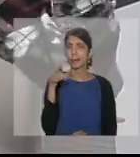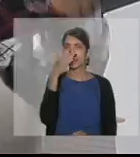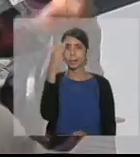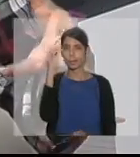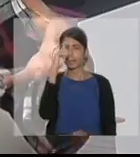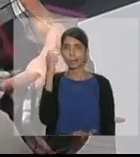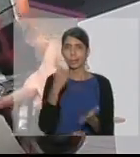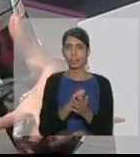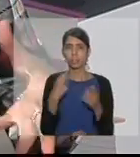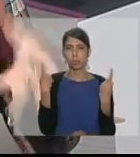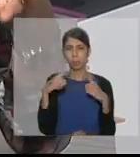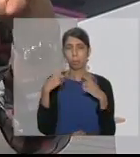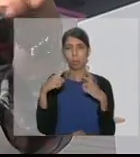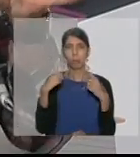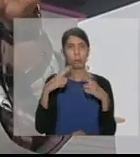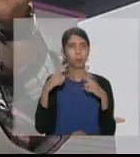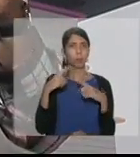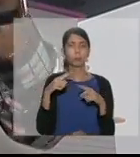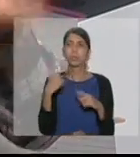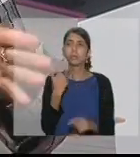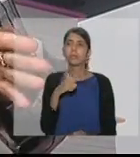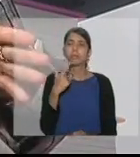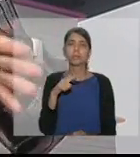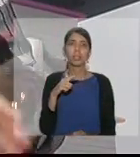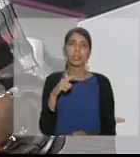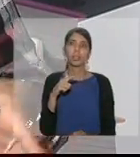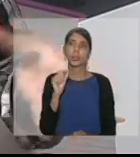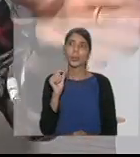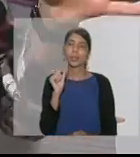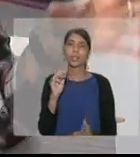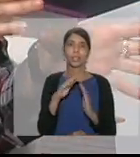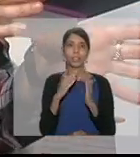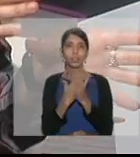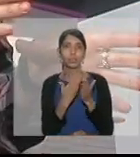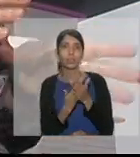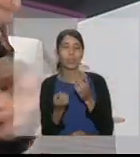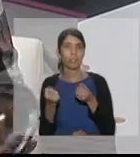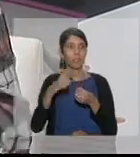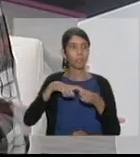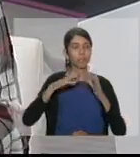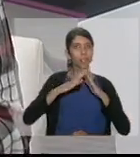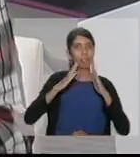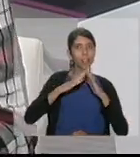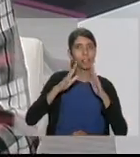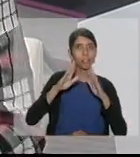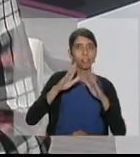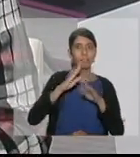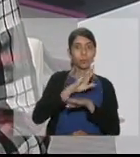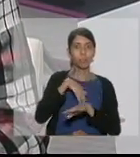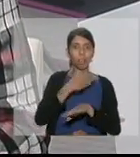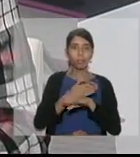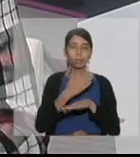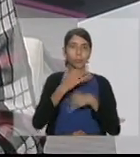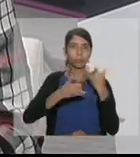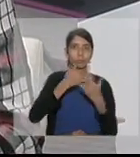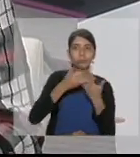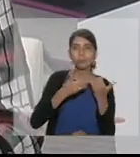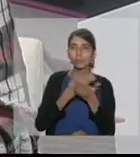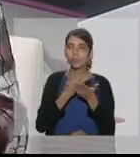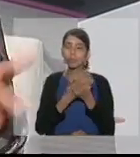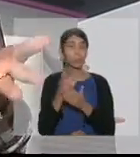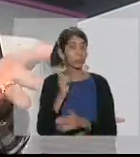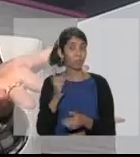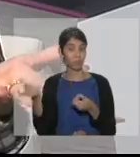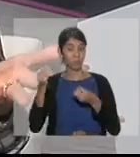pessoal resolve implicar com você, você não tem aquelas horas no colégio que pode ir para casa e passar o dia inteiro brincando, estudando, vendo nada.